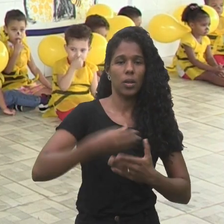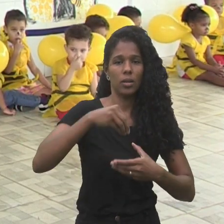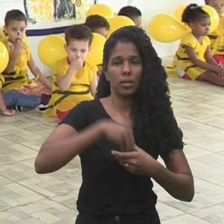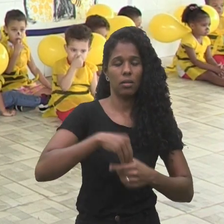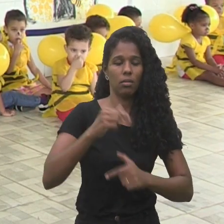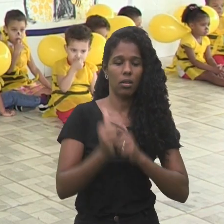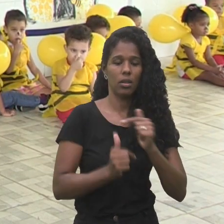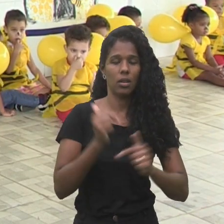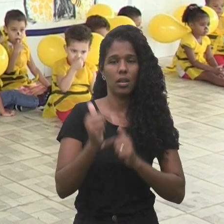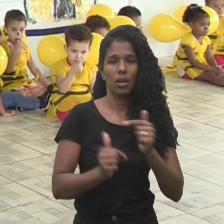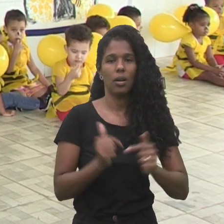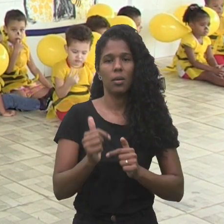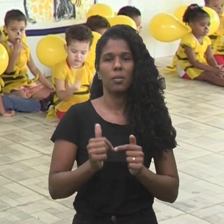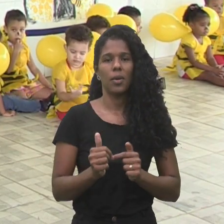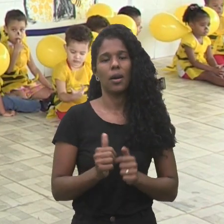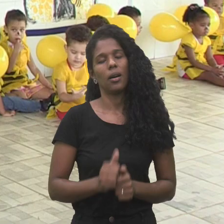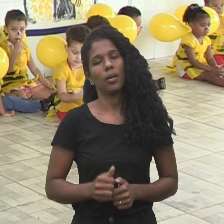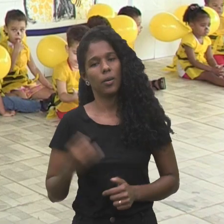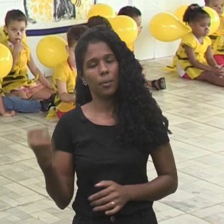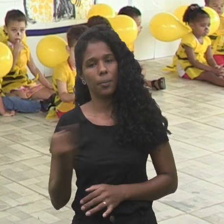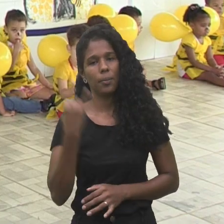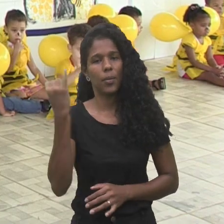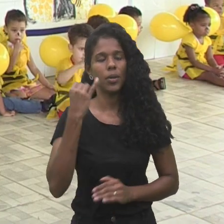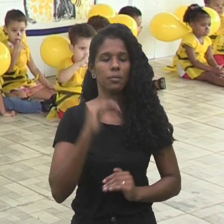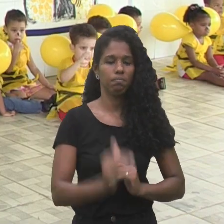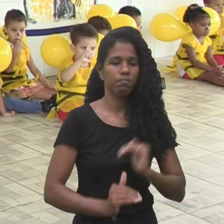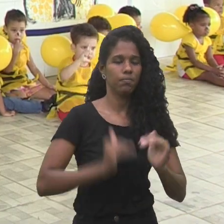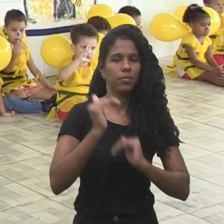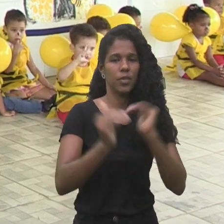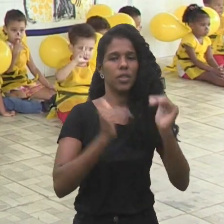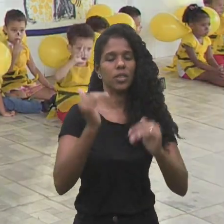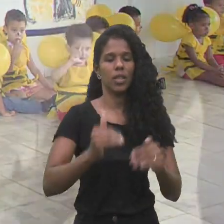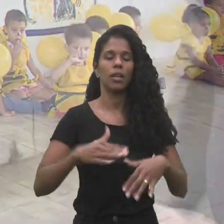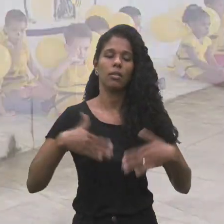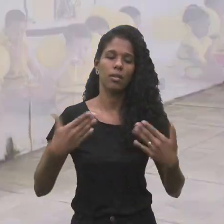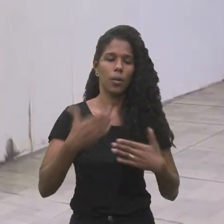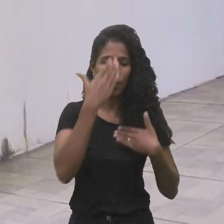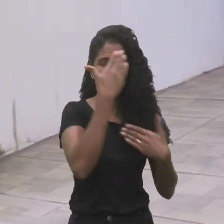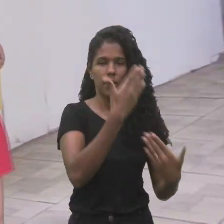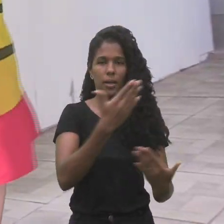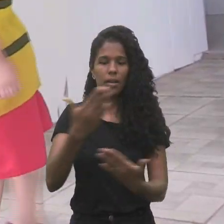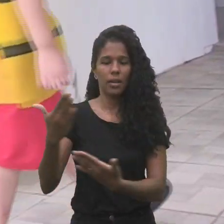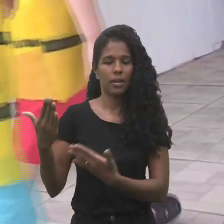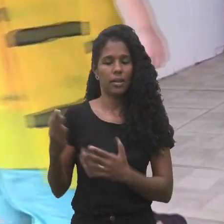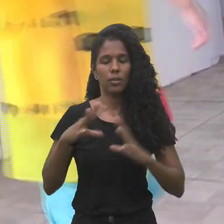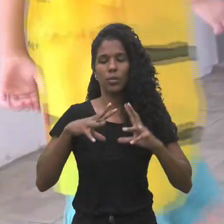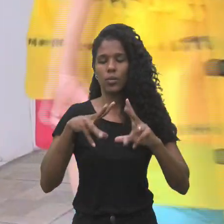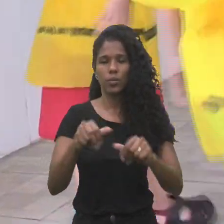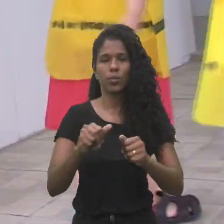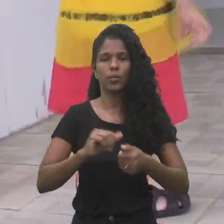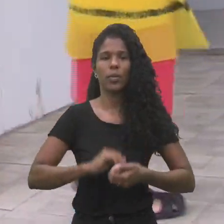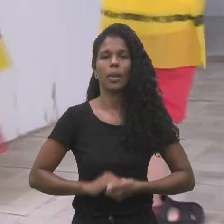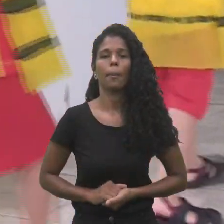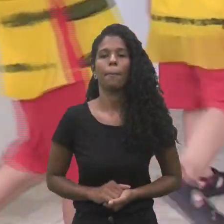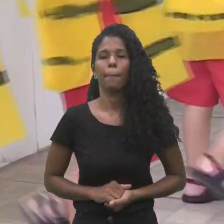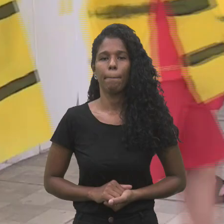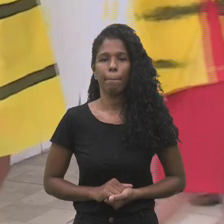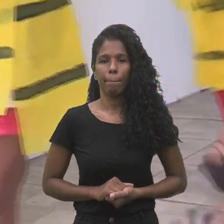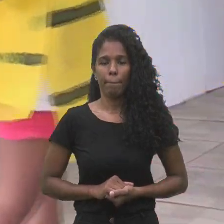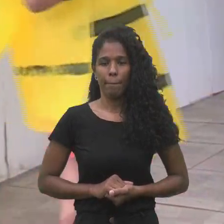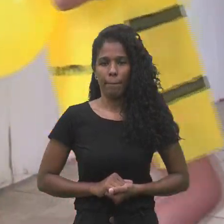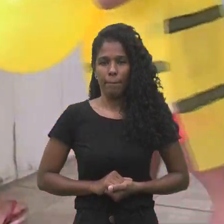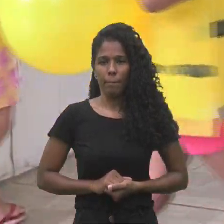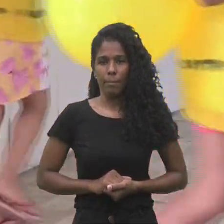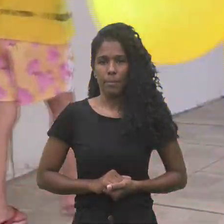Cantarolar. Então, muito obrigada e agradecemos imensamente a presença de vocês. Meu, as abelhas do céu, venham ver como